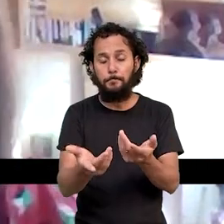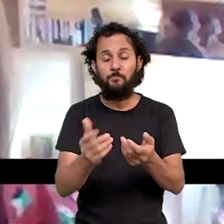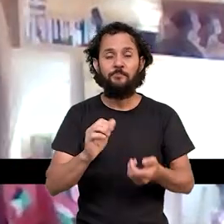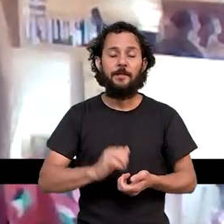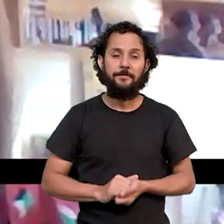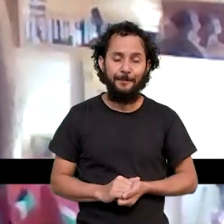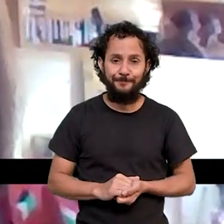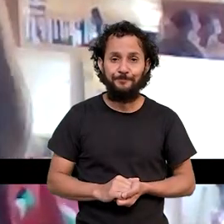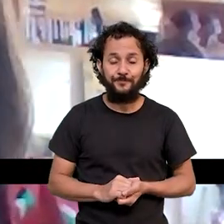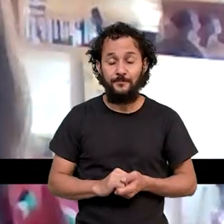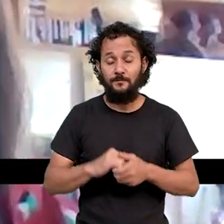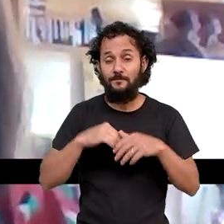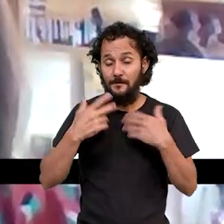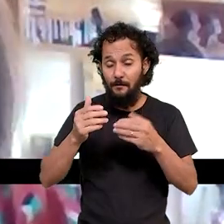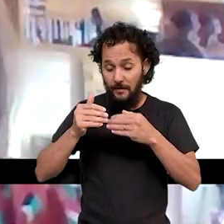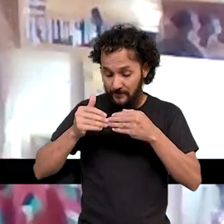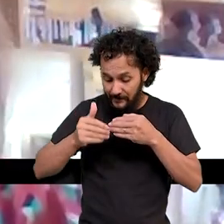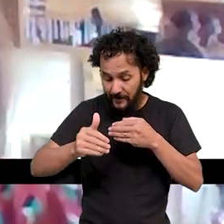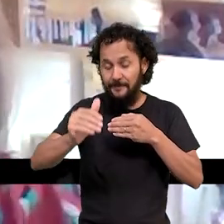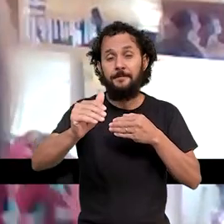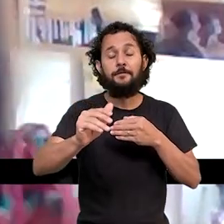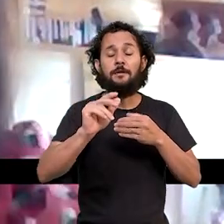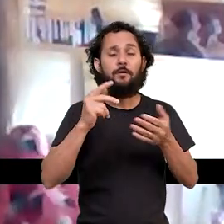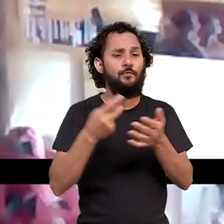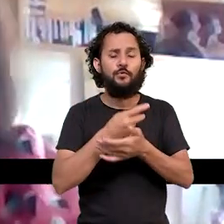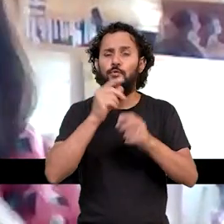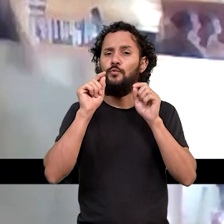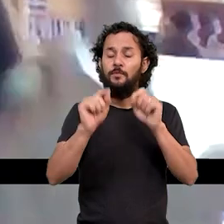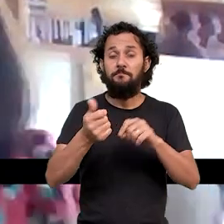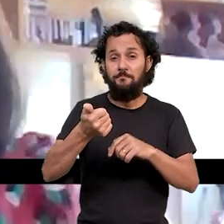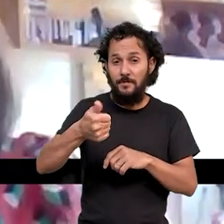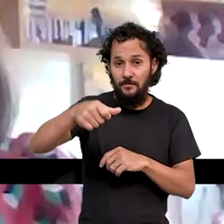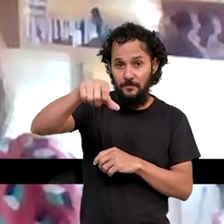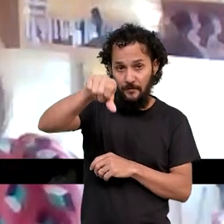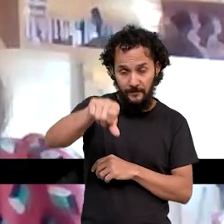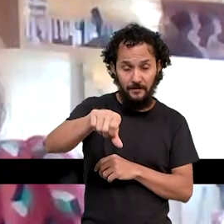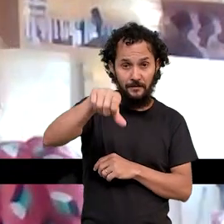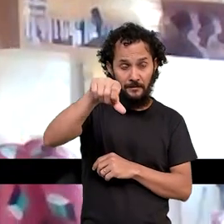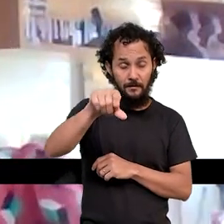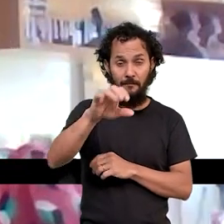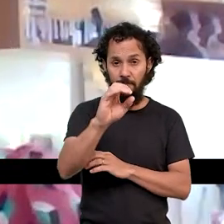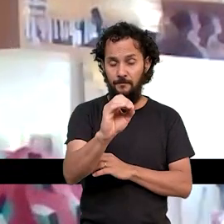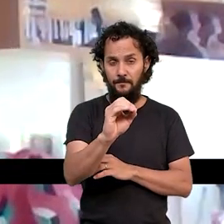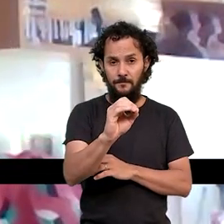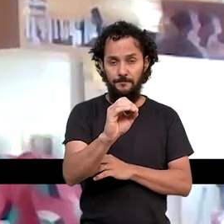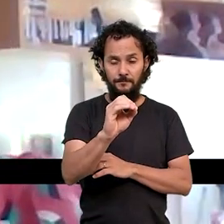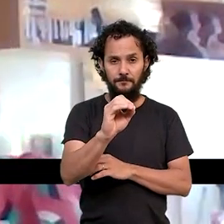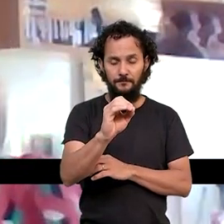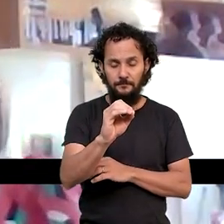Nessa medida, e a partir daí, em 1990, a